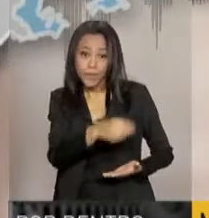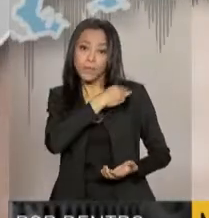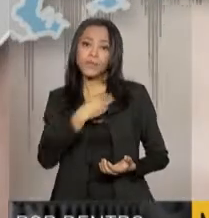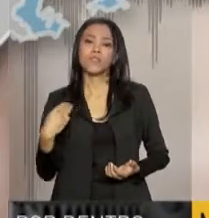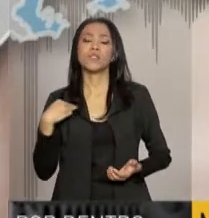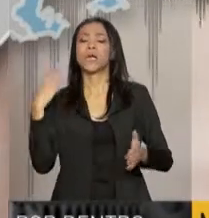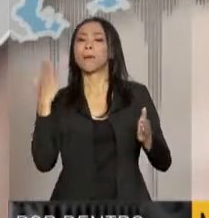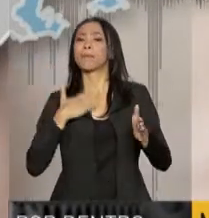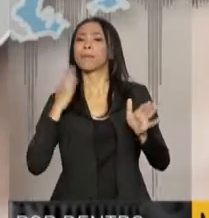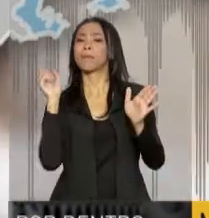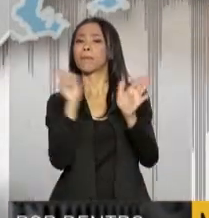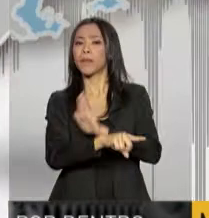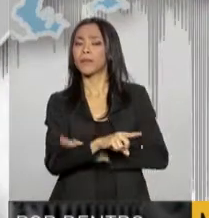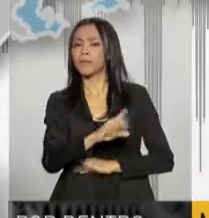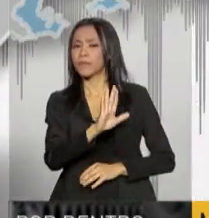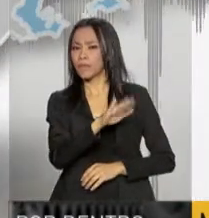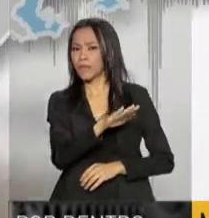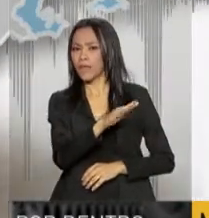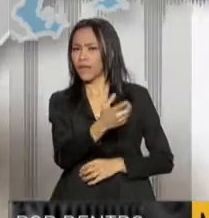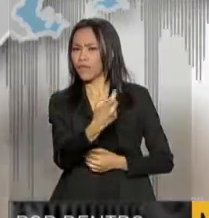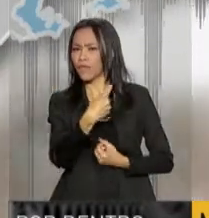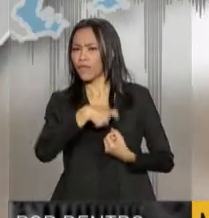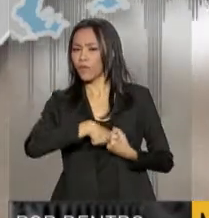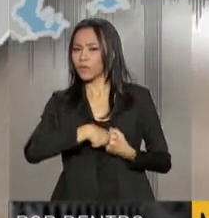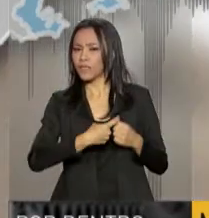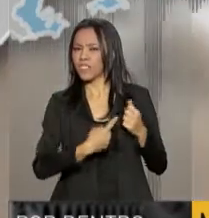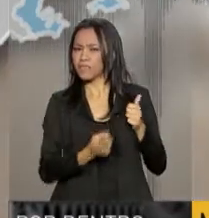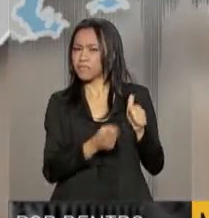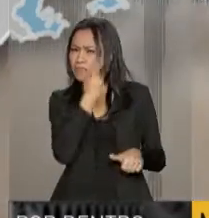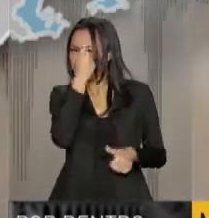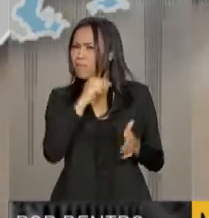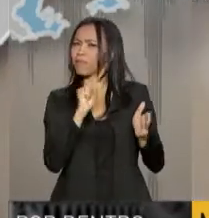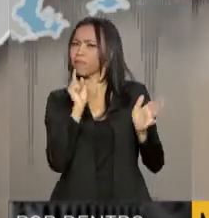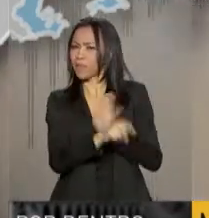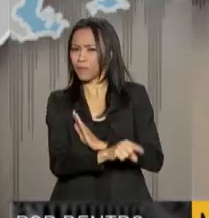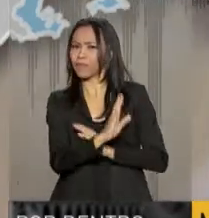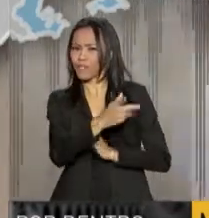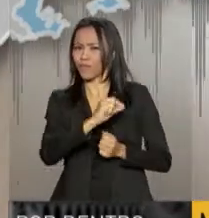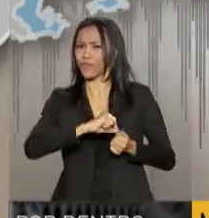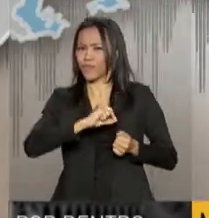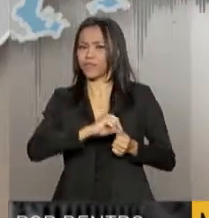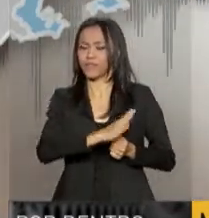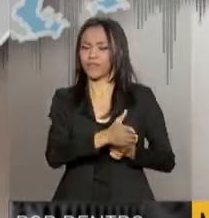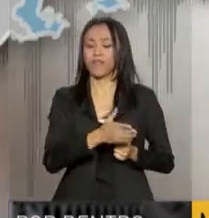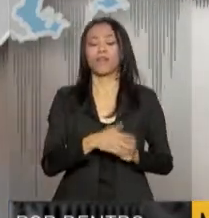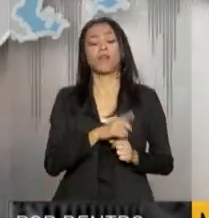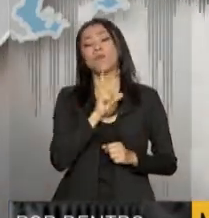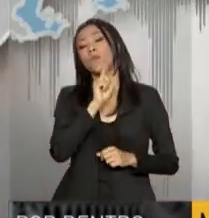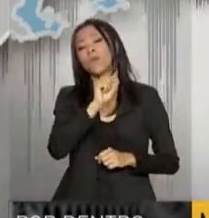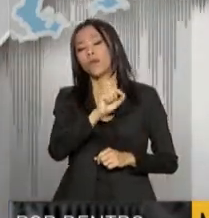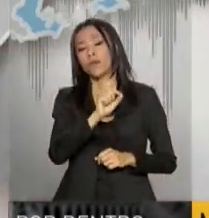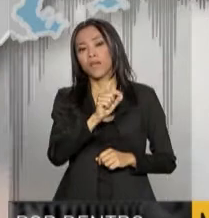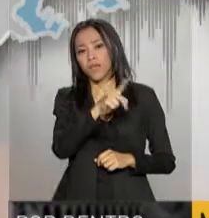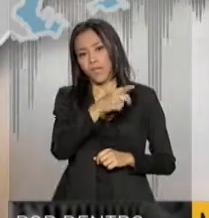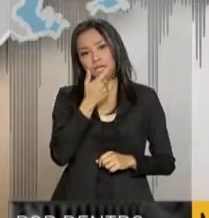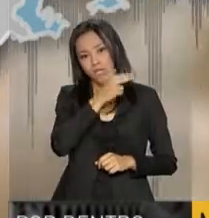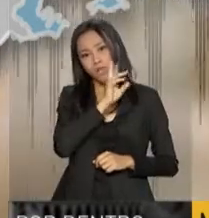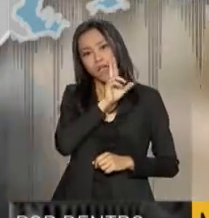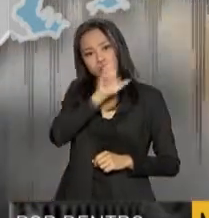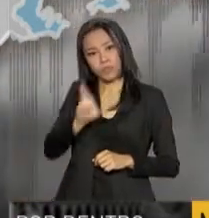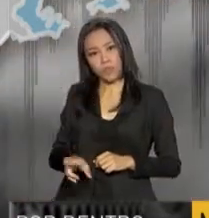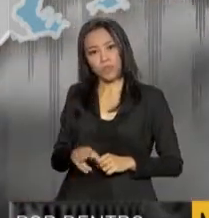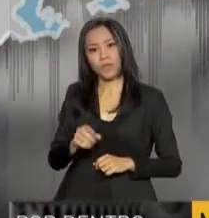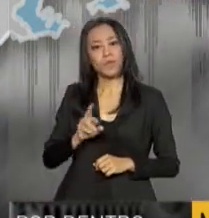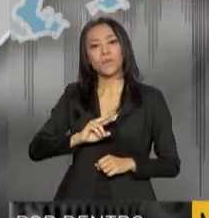é voltando à primeira pergunta que foi feita ao ministro é que com o tempo ele diz que não se trata de